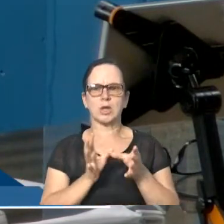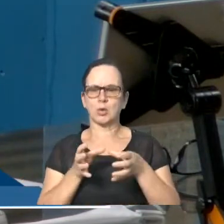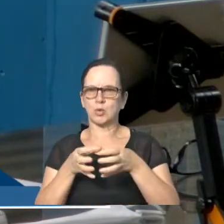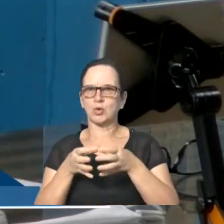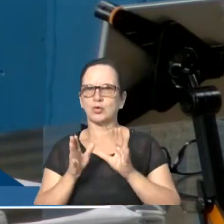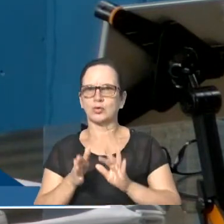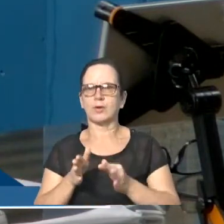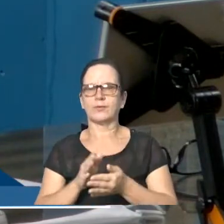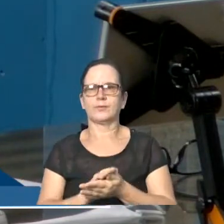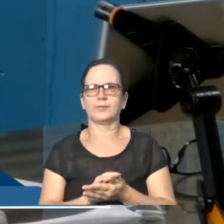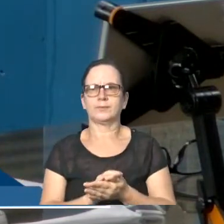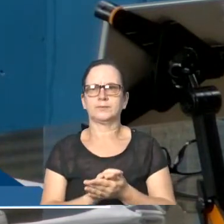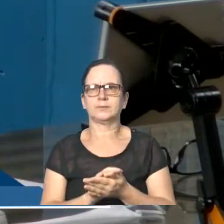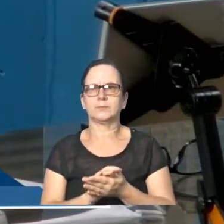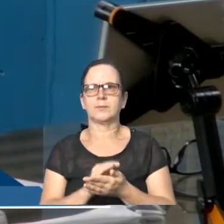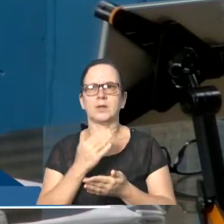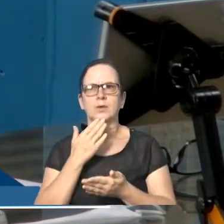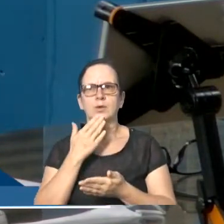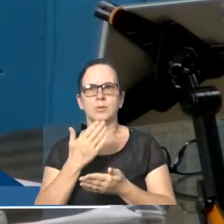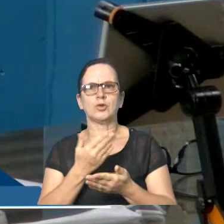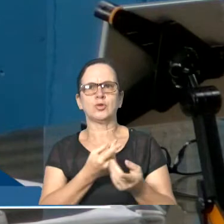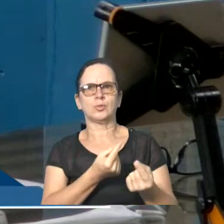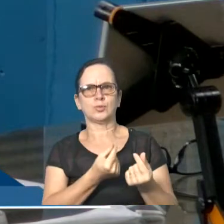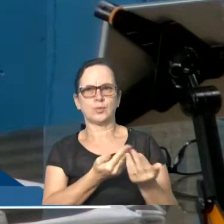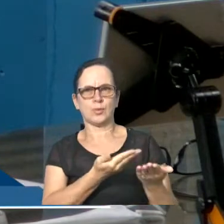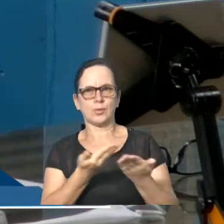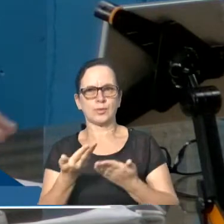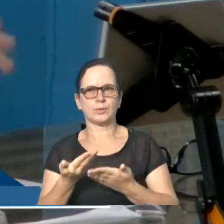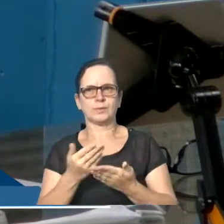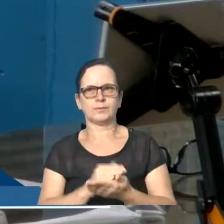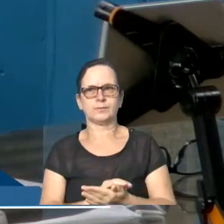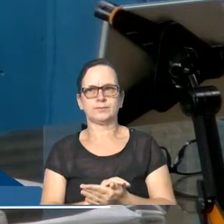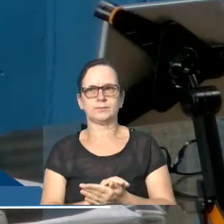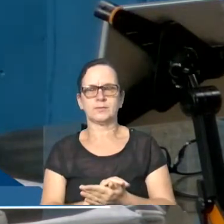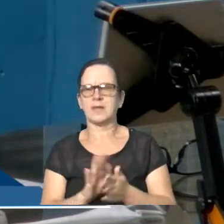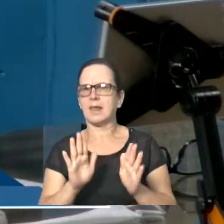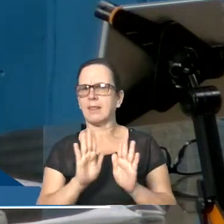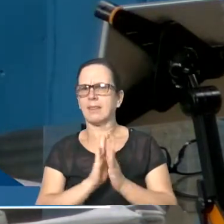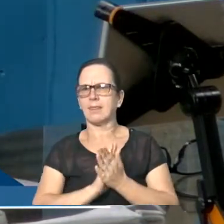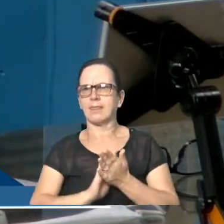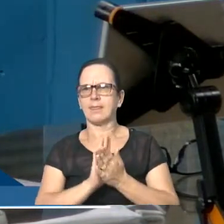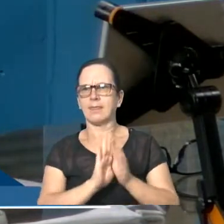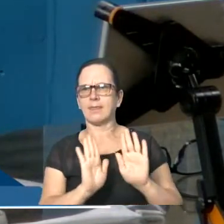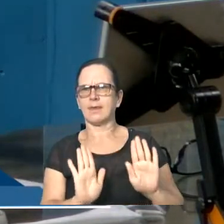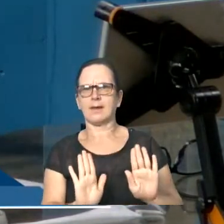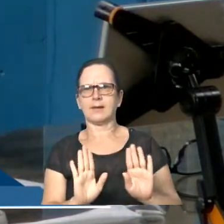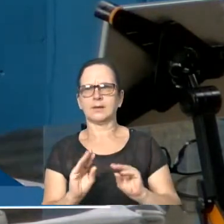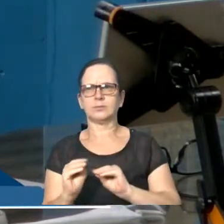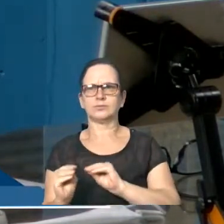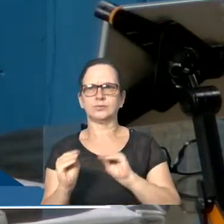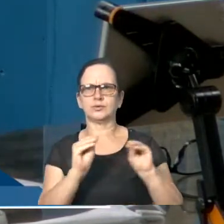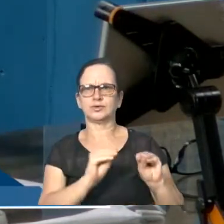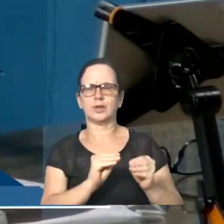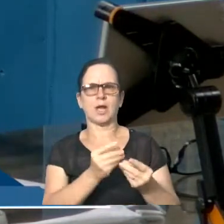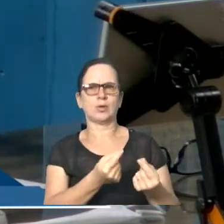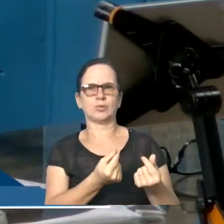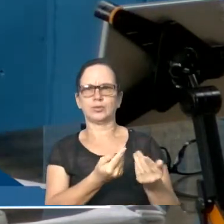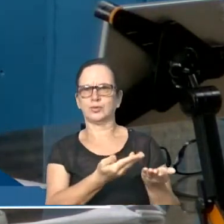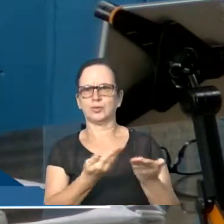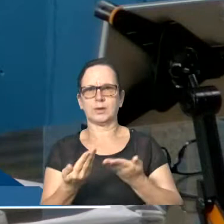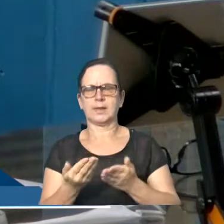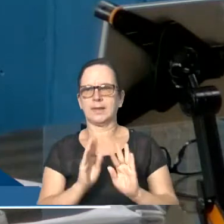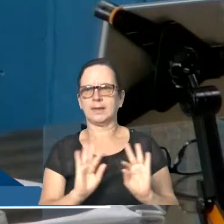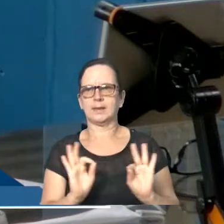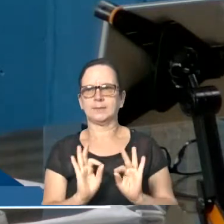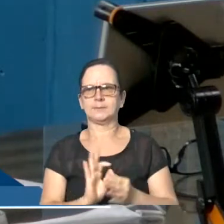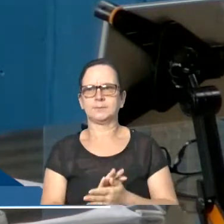aí sim buscar reivindicar recursos. Né? Sim, não vai tirar nada, ninguém está falando de tirar nada, nenhum recurso do município. A